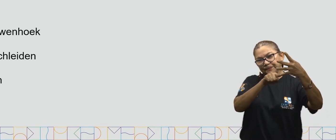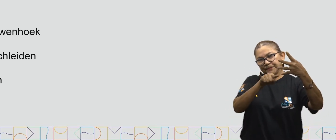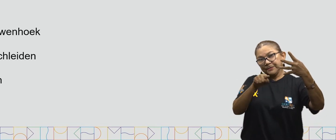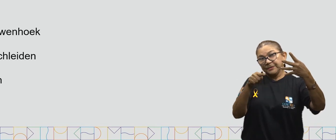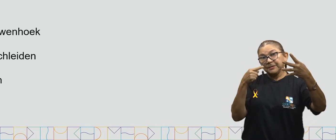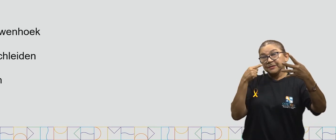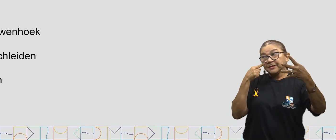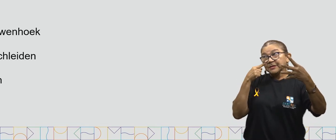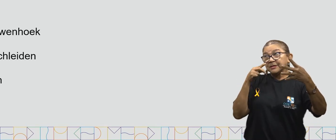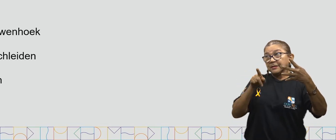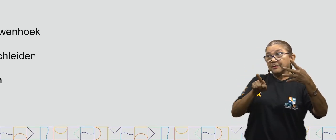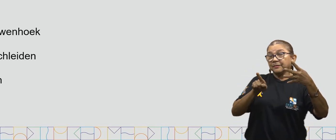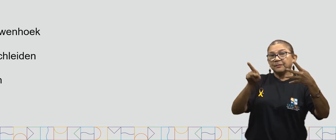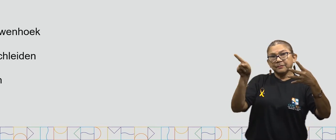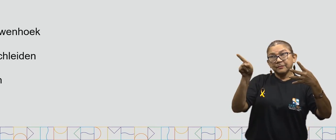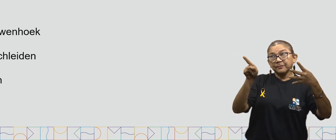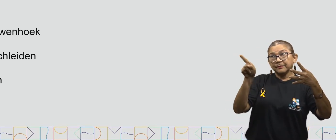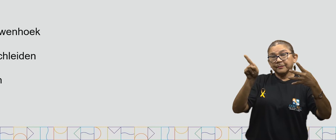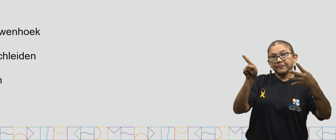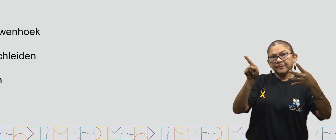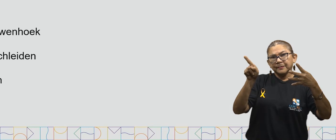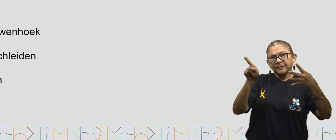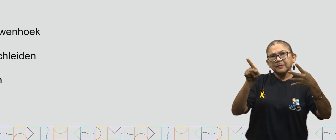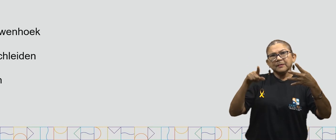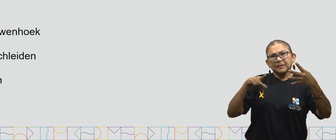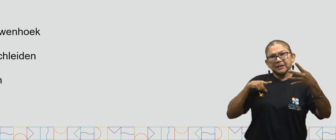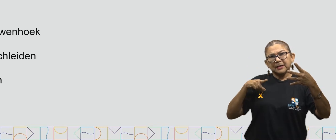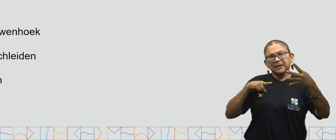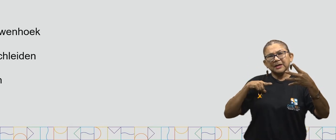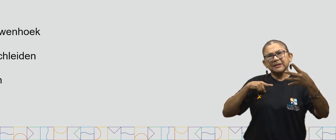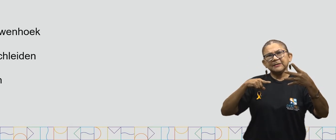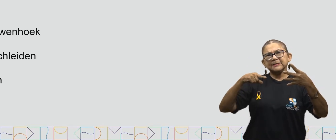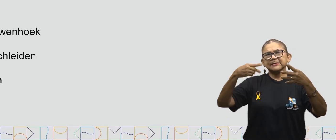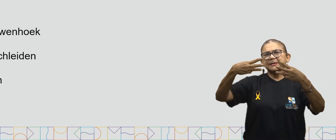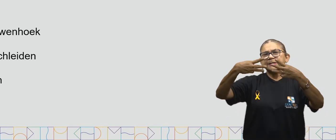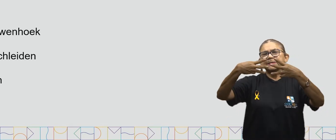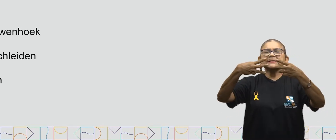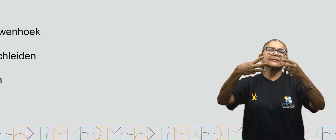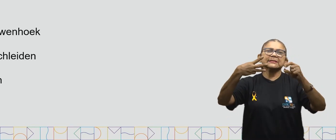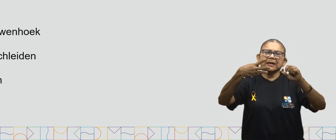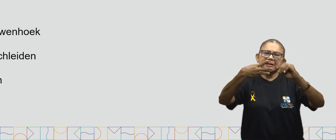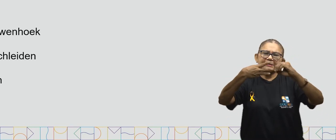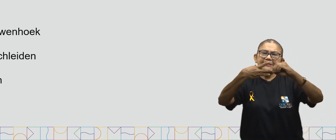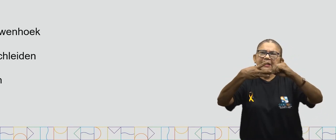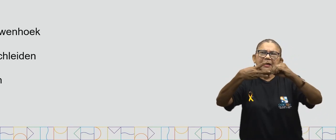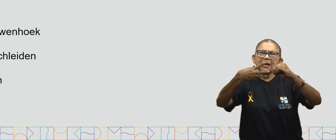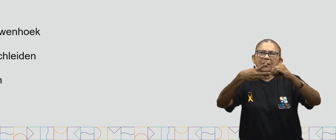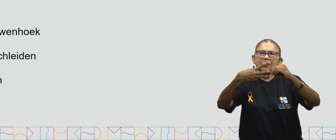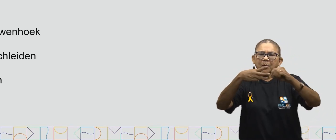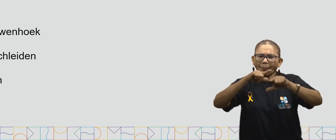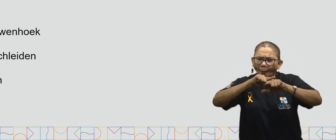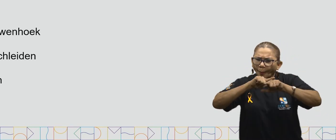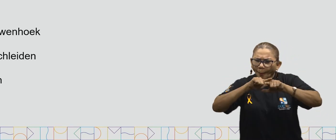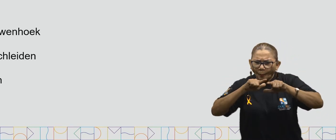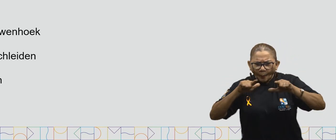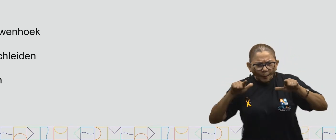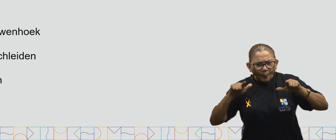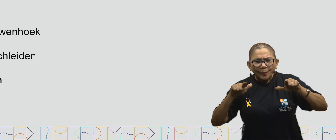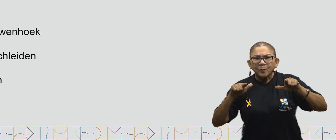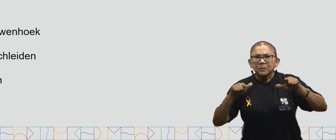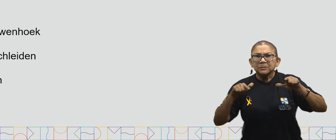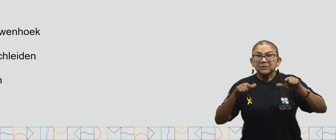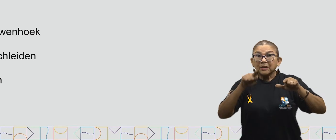de células mortas de cortiça, ou seja, células vazias. Marque a alternativa